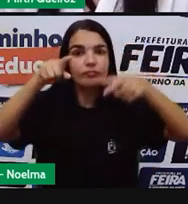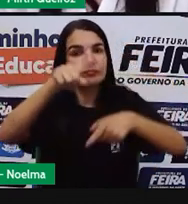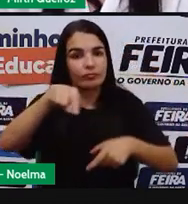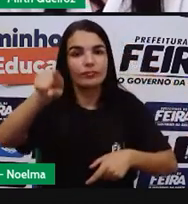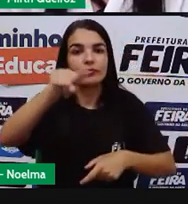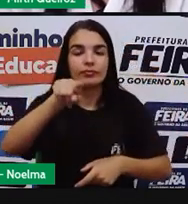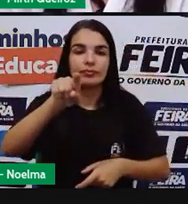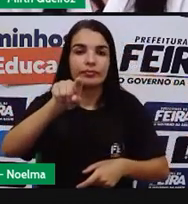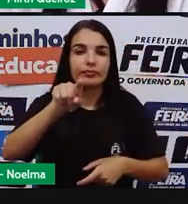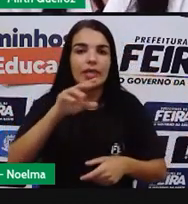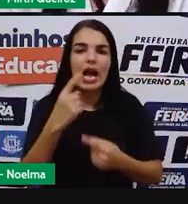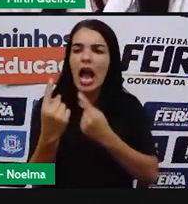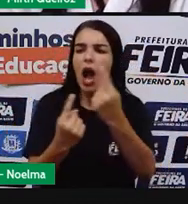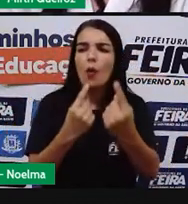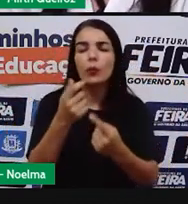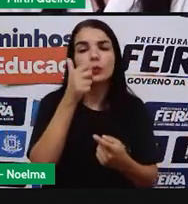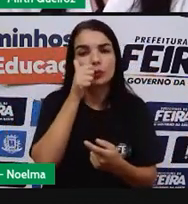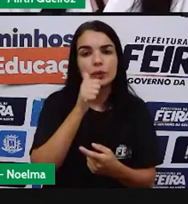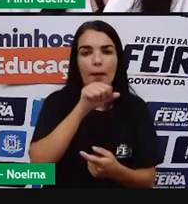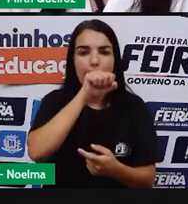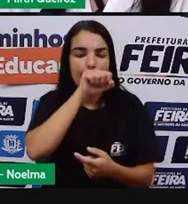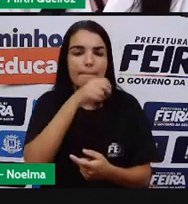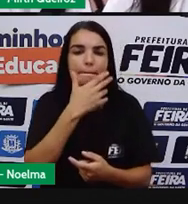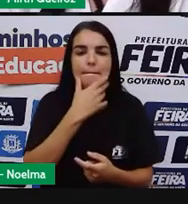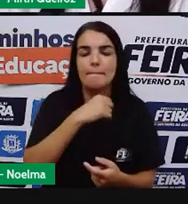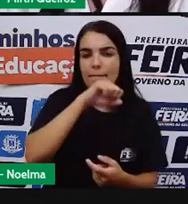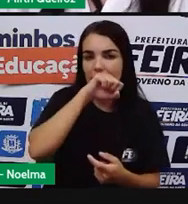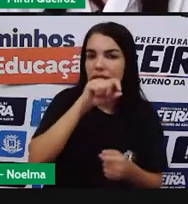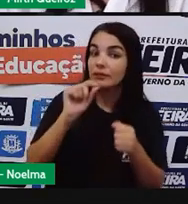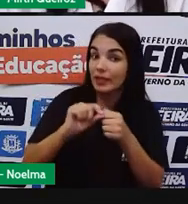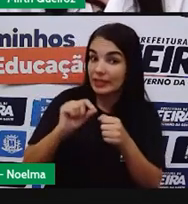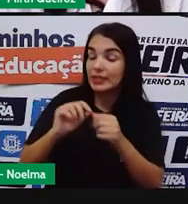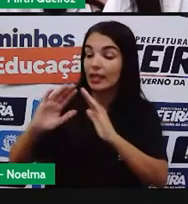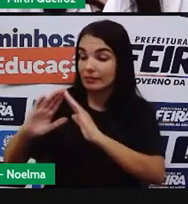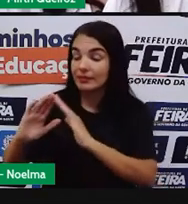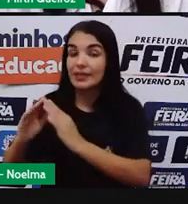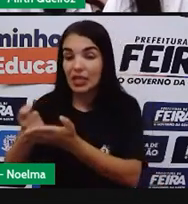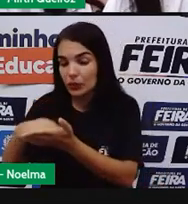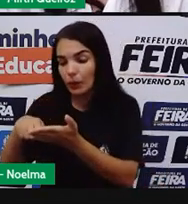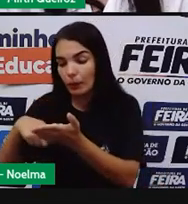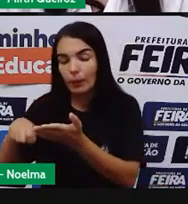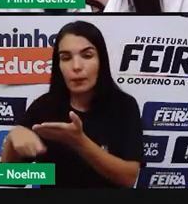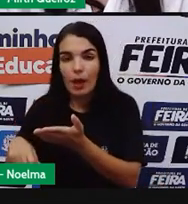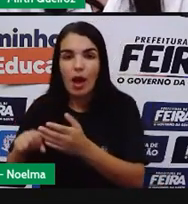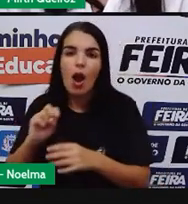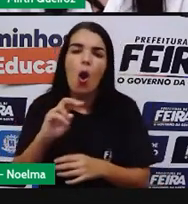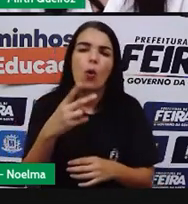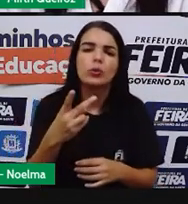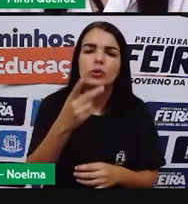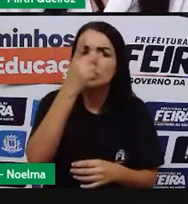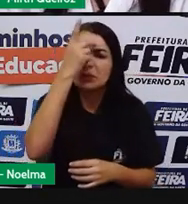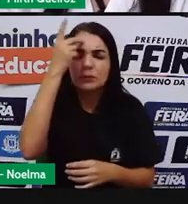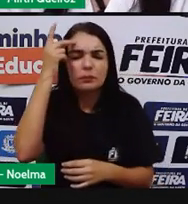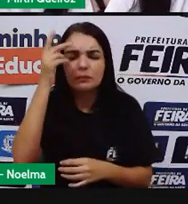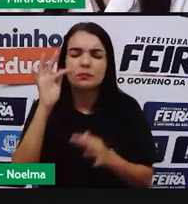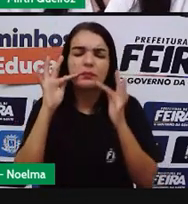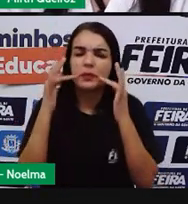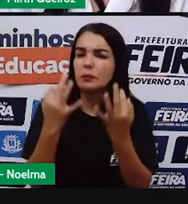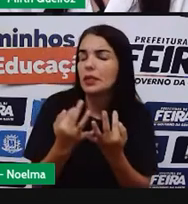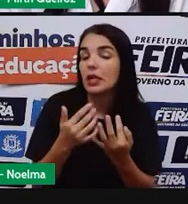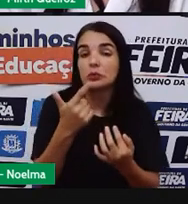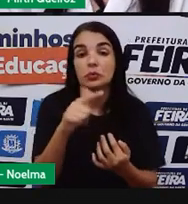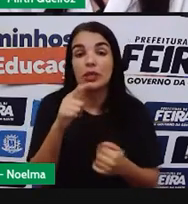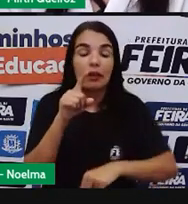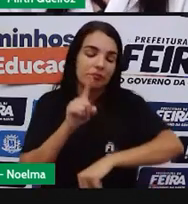podem ser fazer atividades aí com vocês em casa, outros pais, devido à falta de tempo, né, ou até